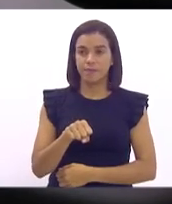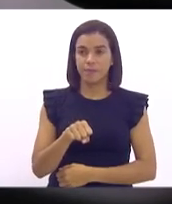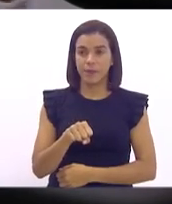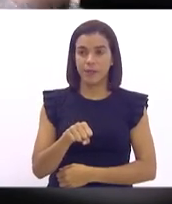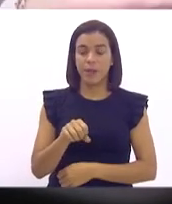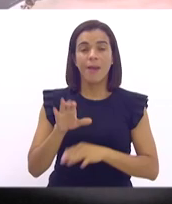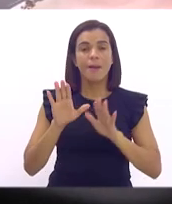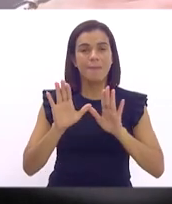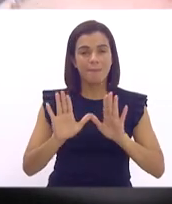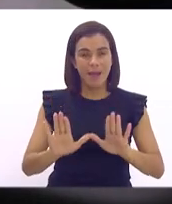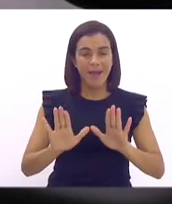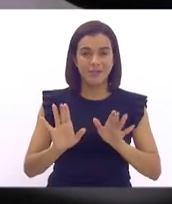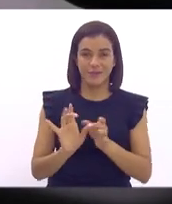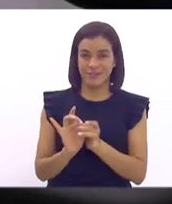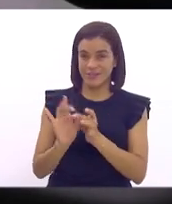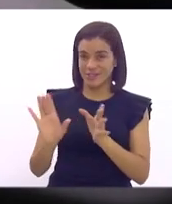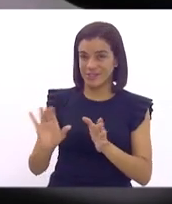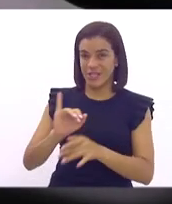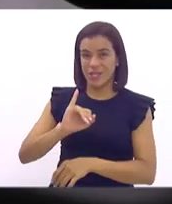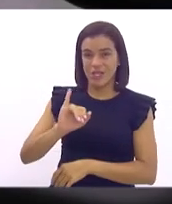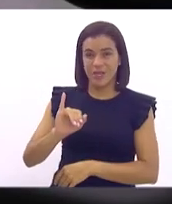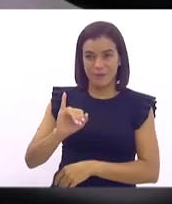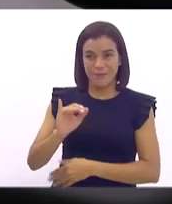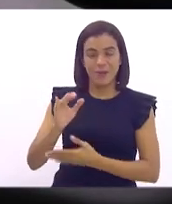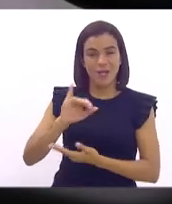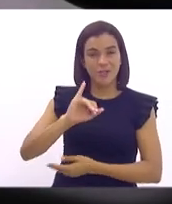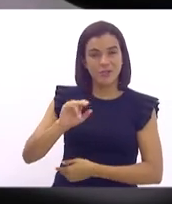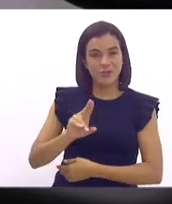Mas eu vou deixar para a Cristina, né,